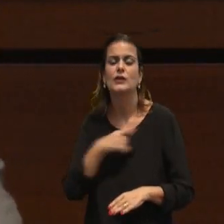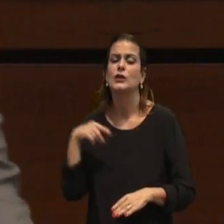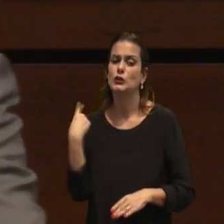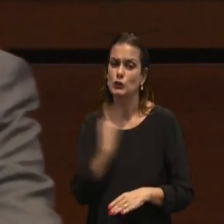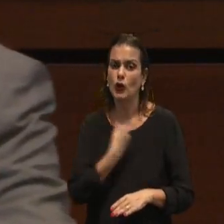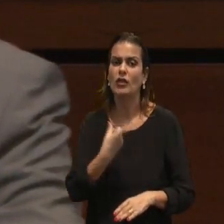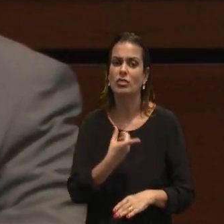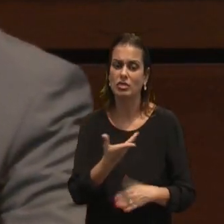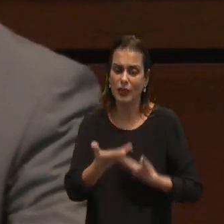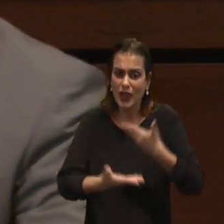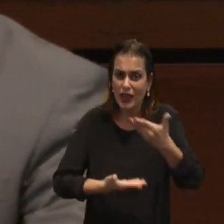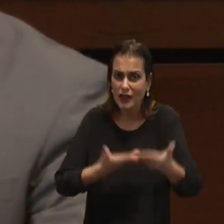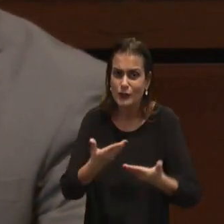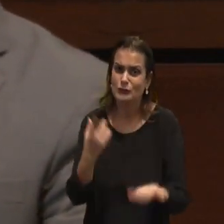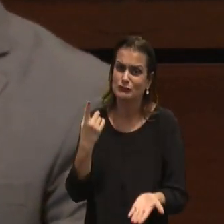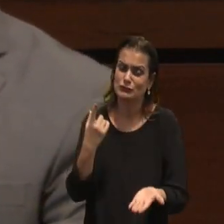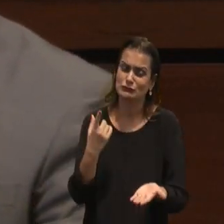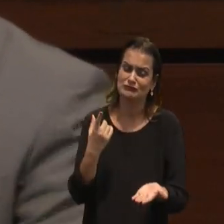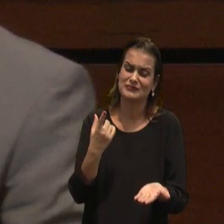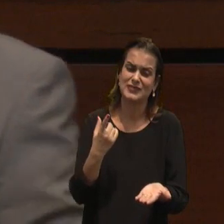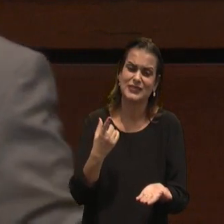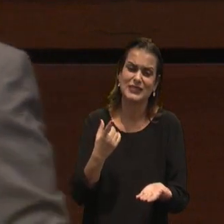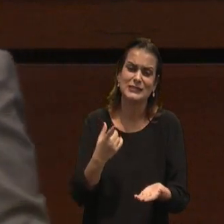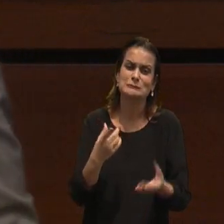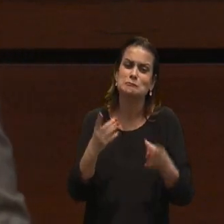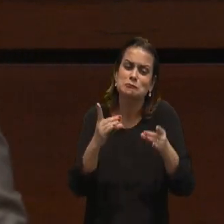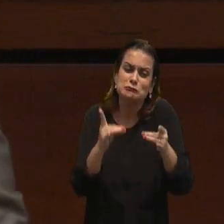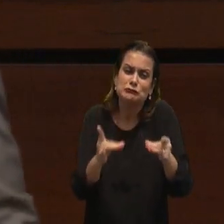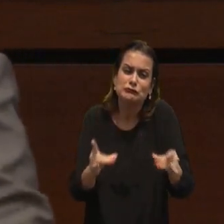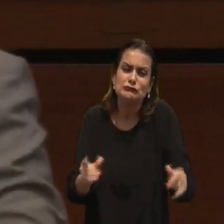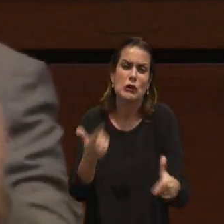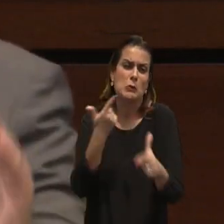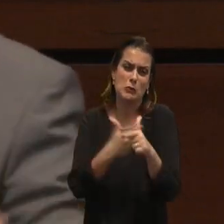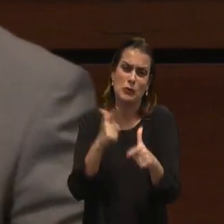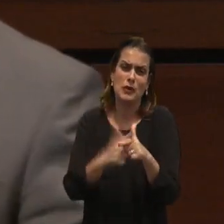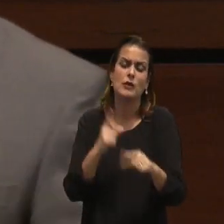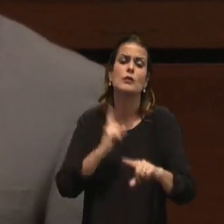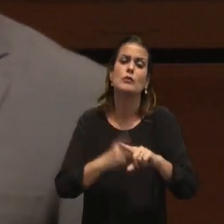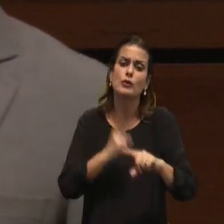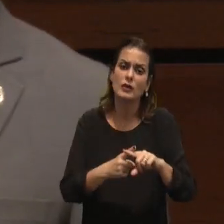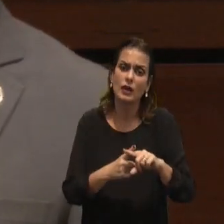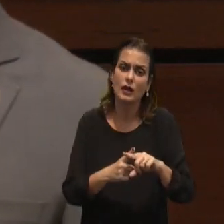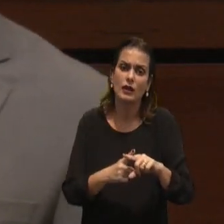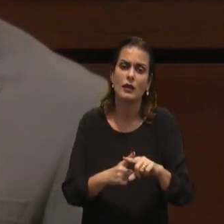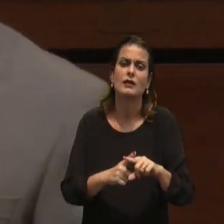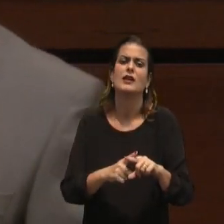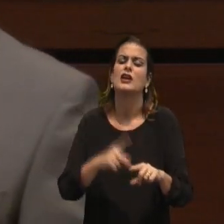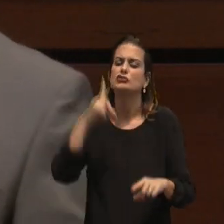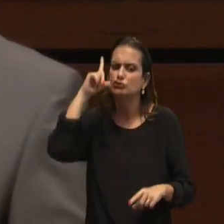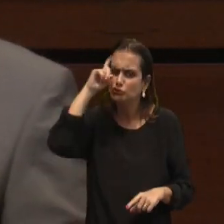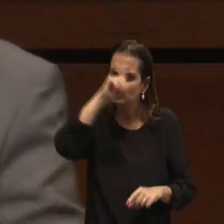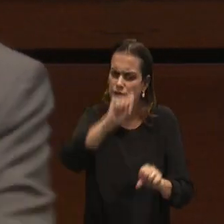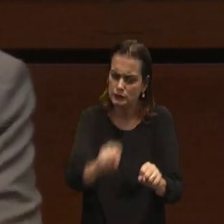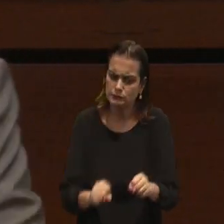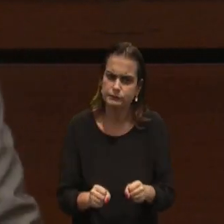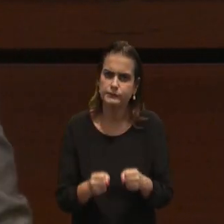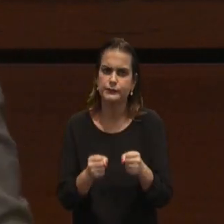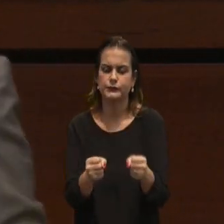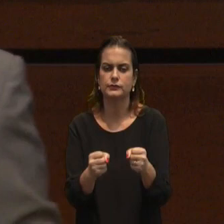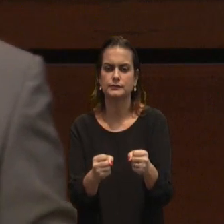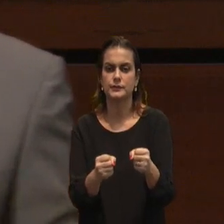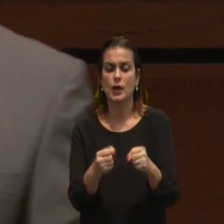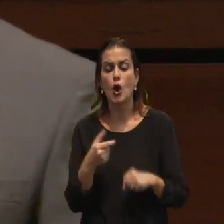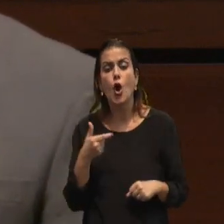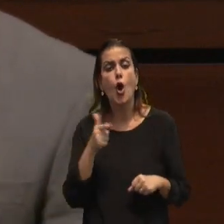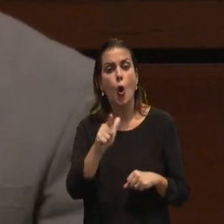nosso relacionamento comprometido pelas dificuldades que nós teremos desta manutenção. Há um outro